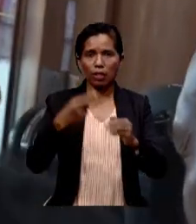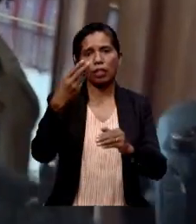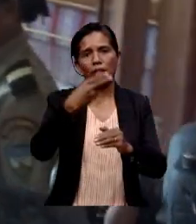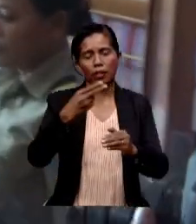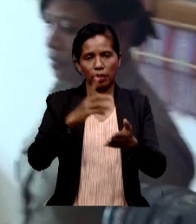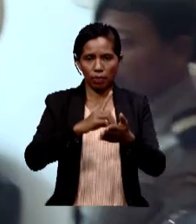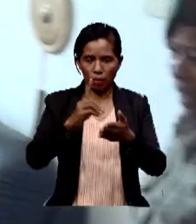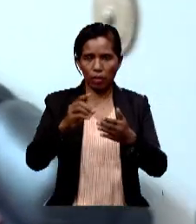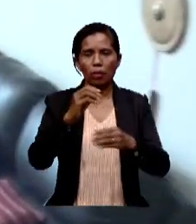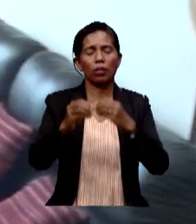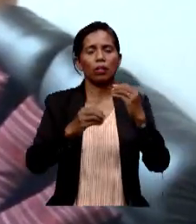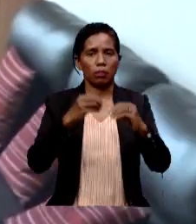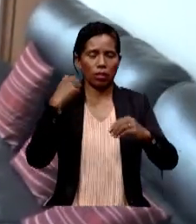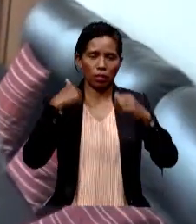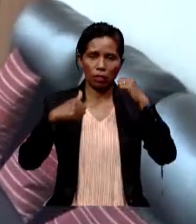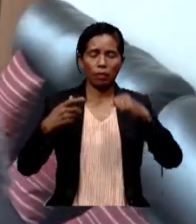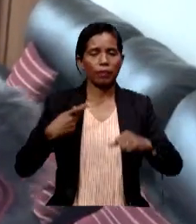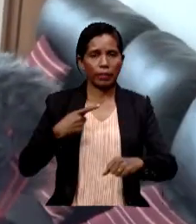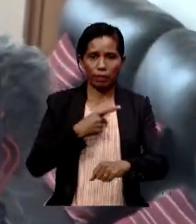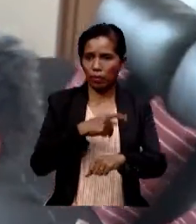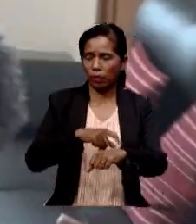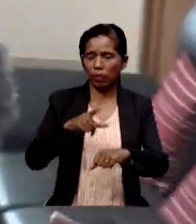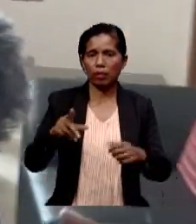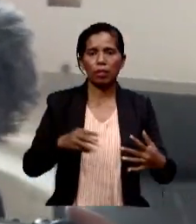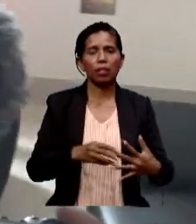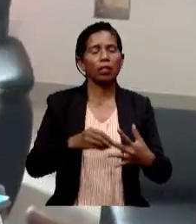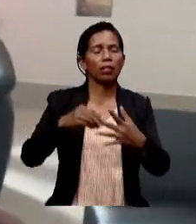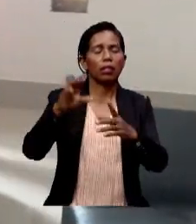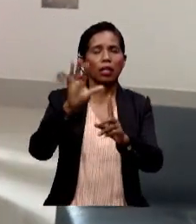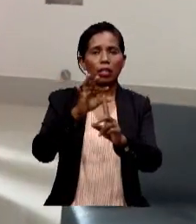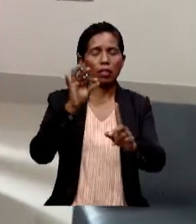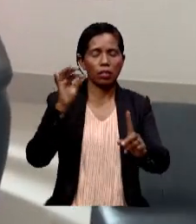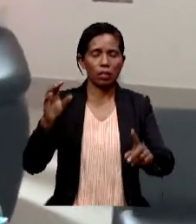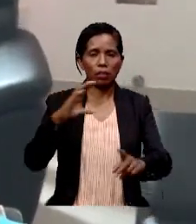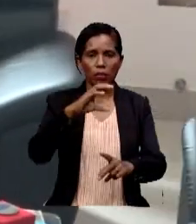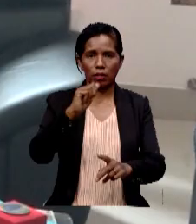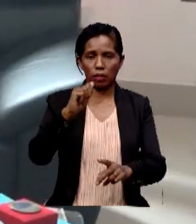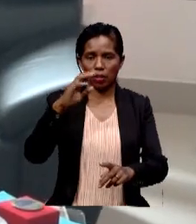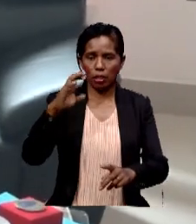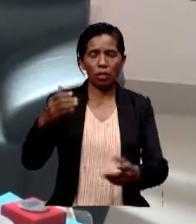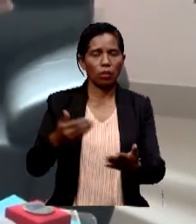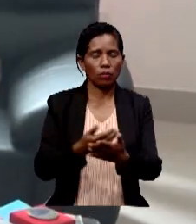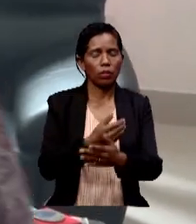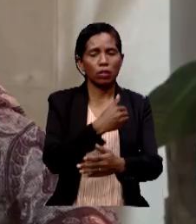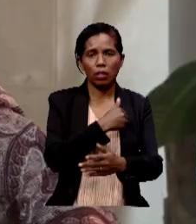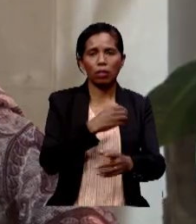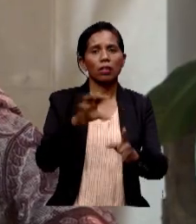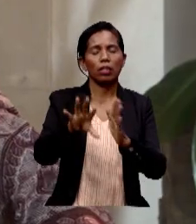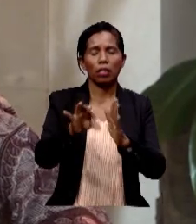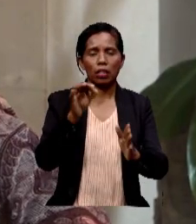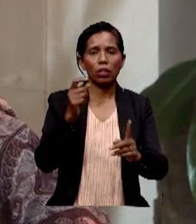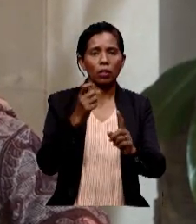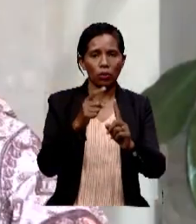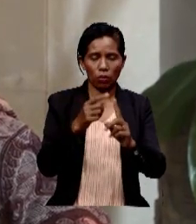ho direlata kona ba atividade Parlamento Nasional nian liu-liu ba elisam komisario Kak Fong nebe sedau krealiza to ohin loran